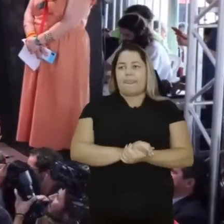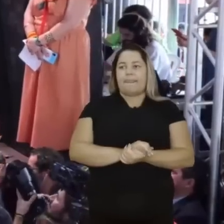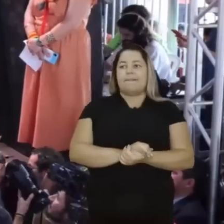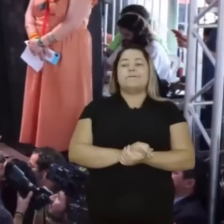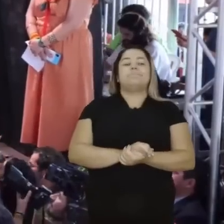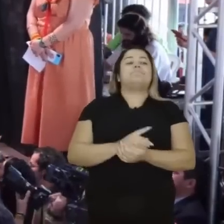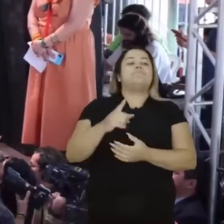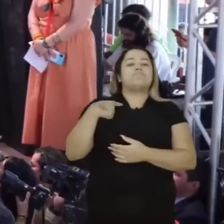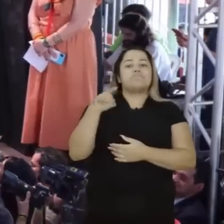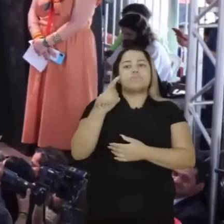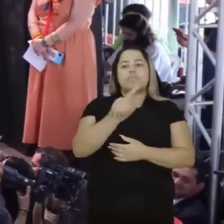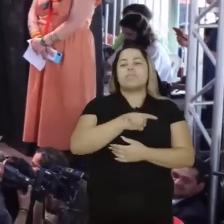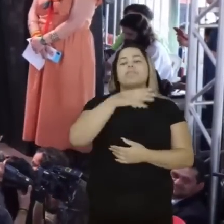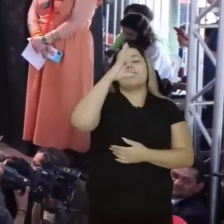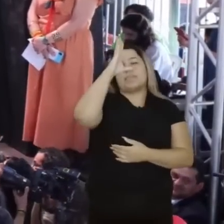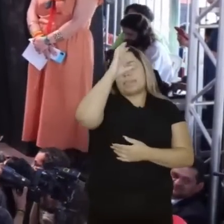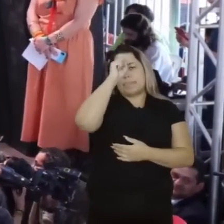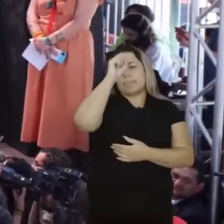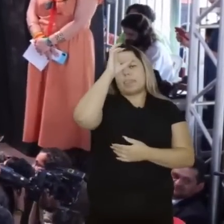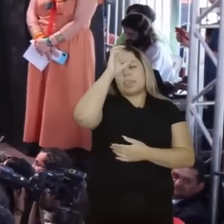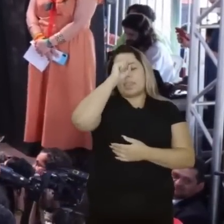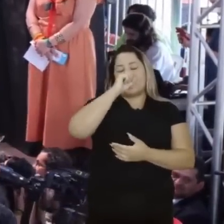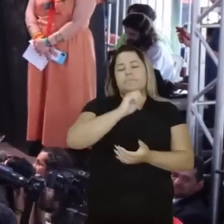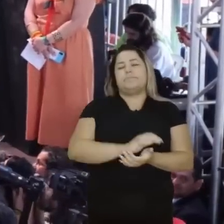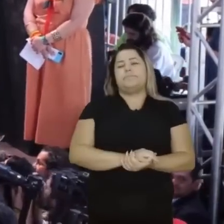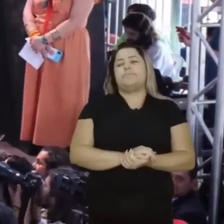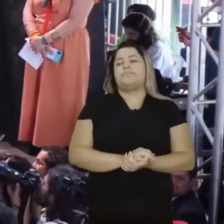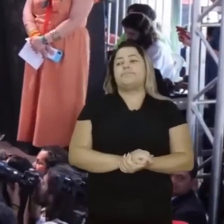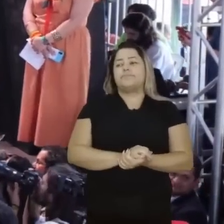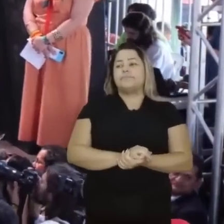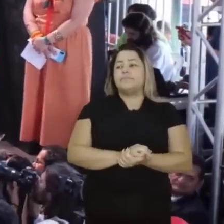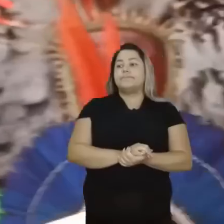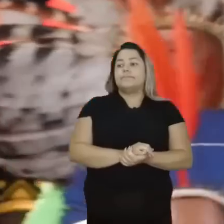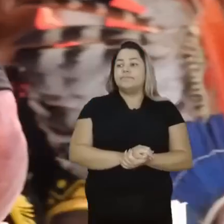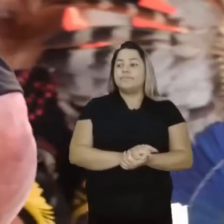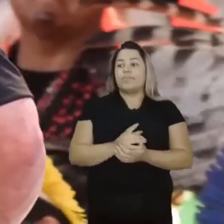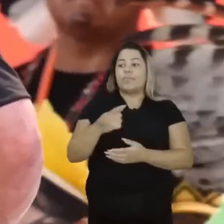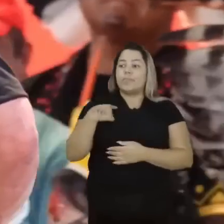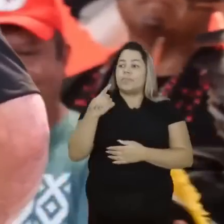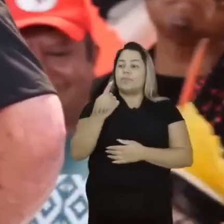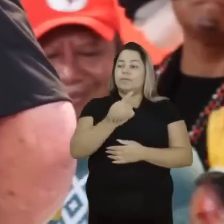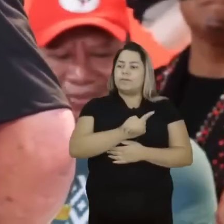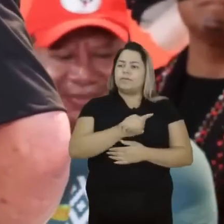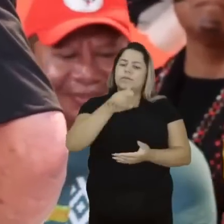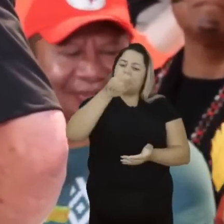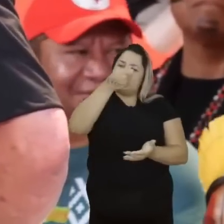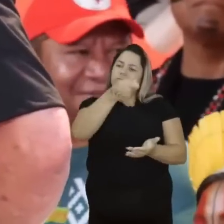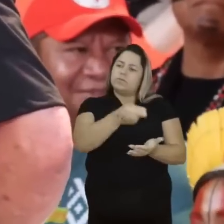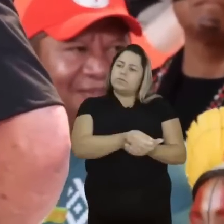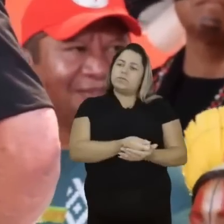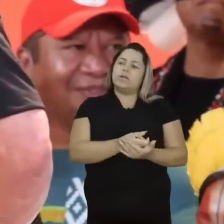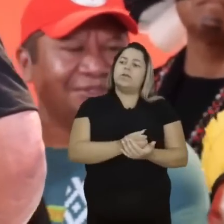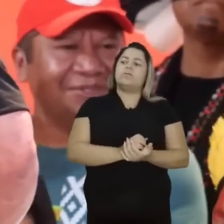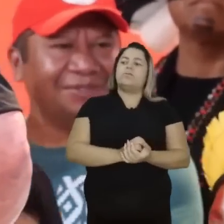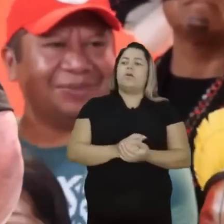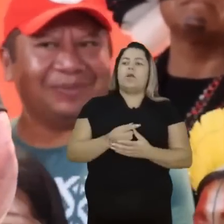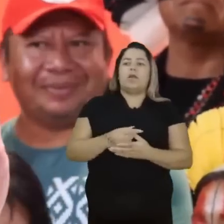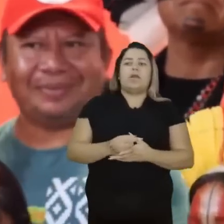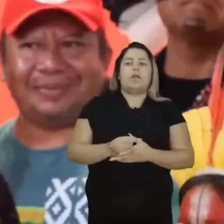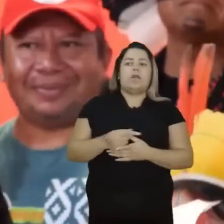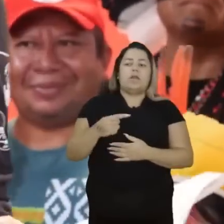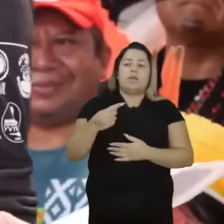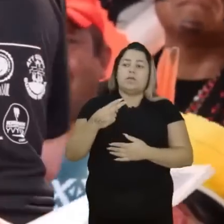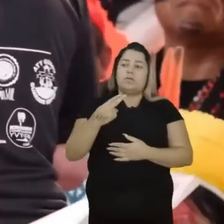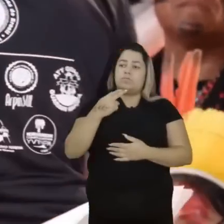Nós aprendemos muito. Nós aprendemos o que vocês têm direito. Eu, outro dia, vi